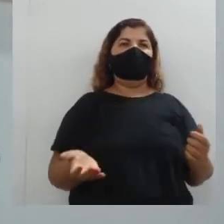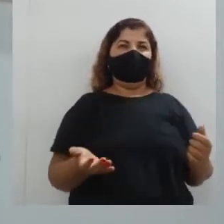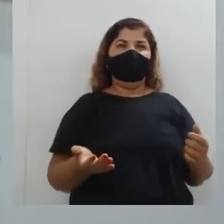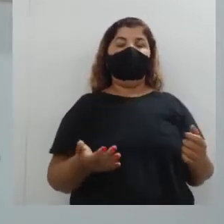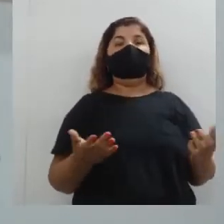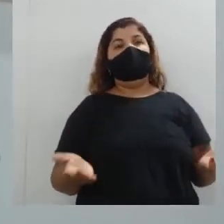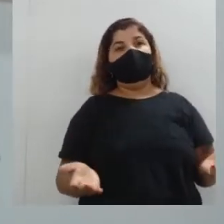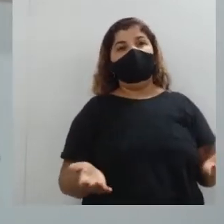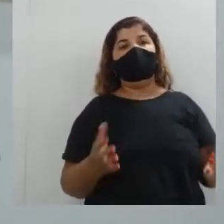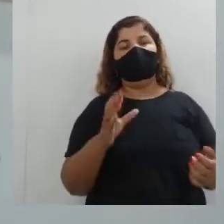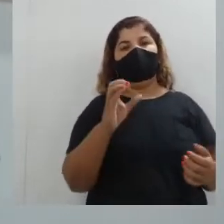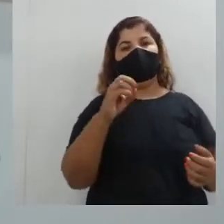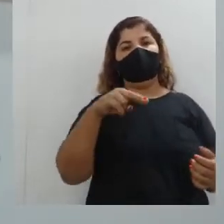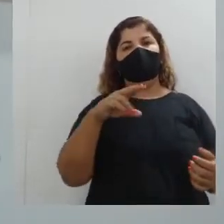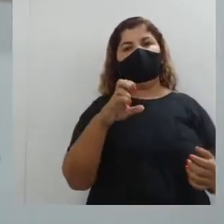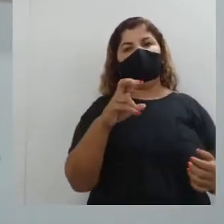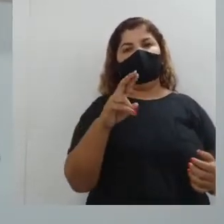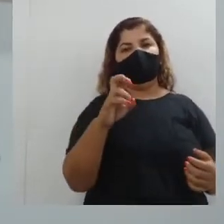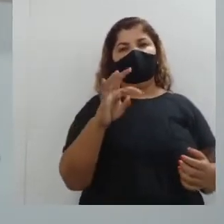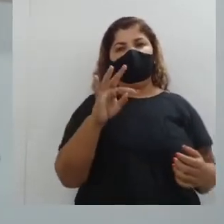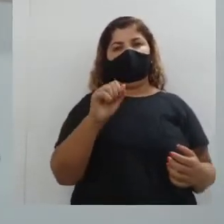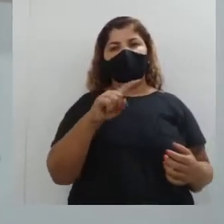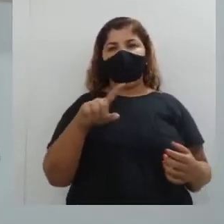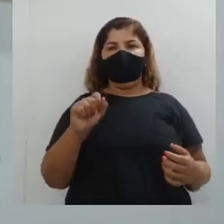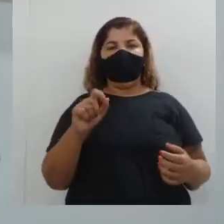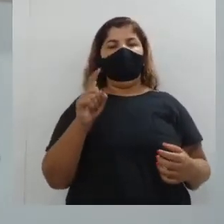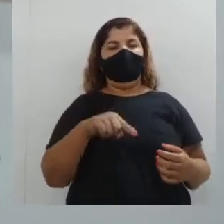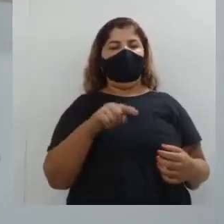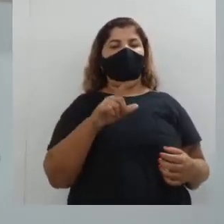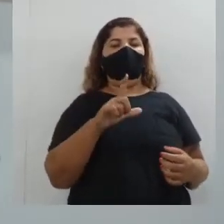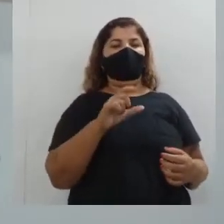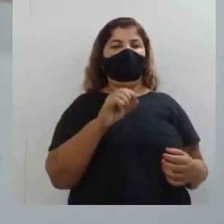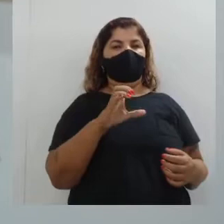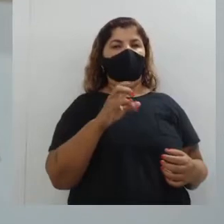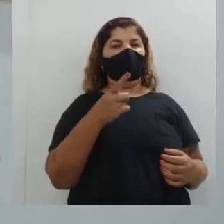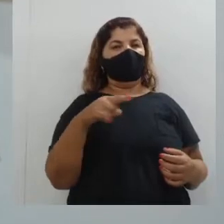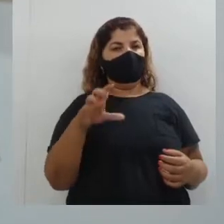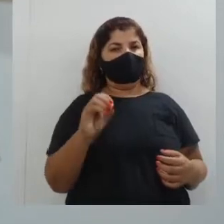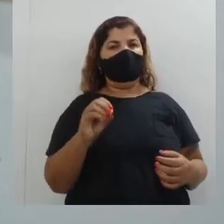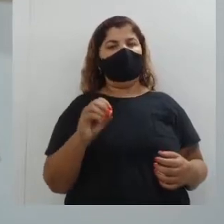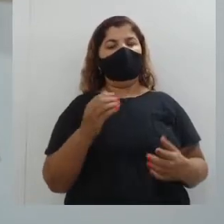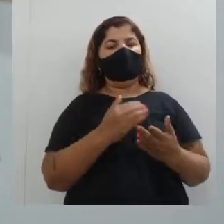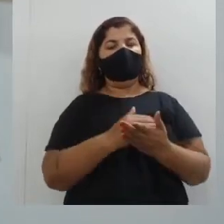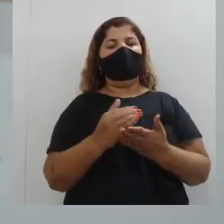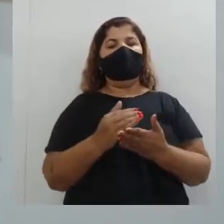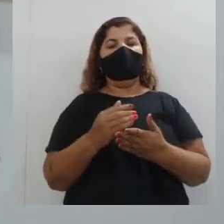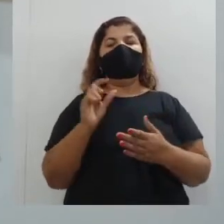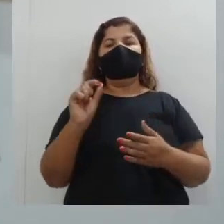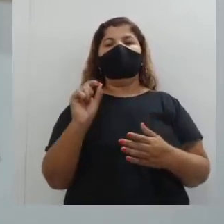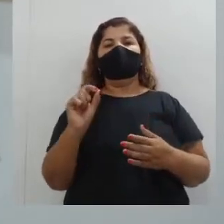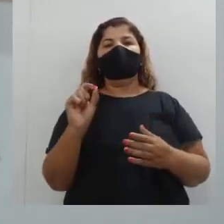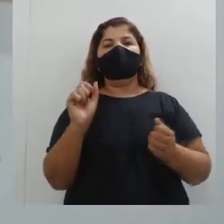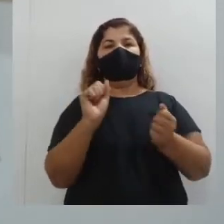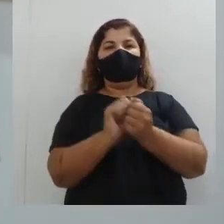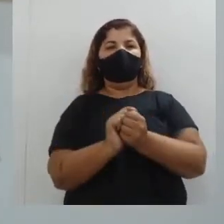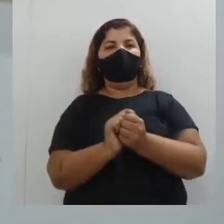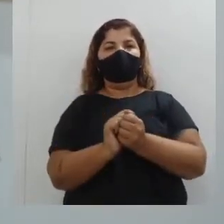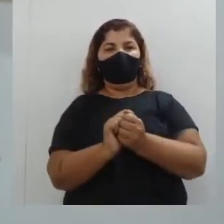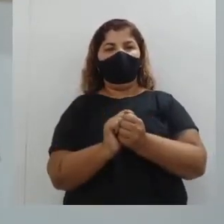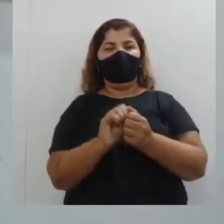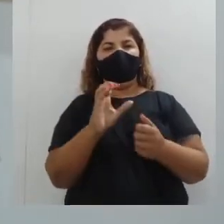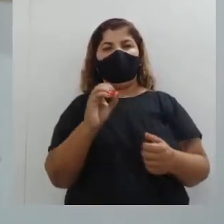uma locução e ela começa não com uma conjunção, mas com uma preposição. E a locução adverbial, com